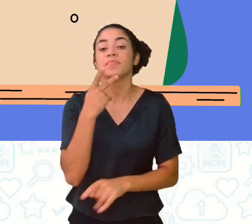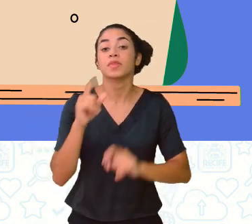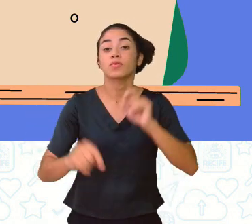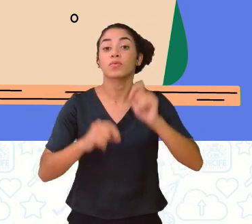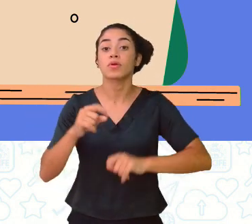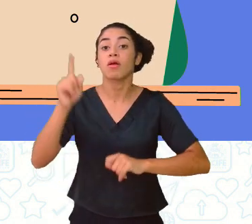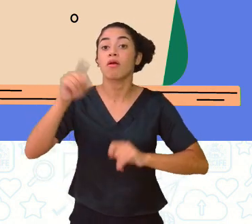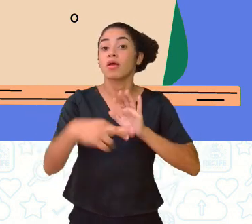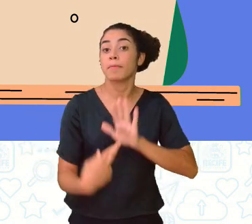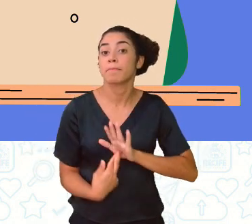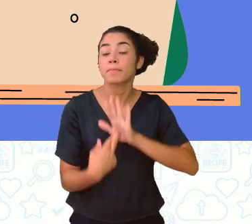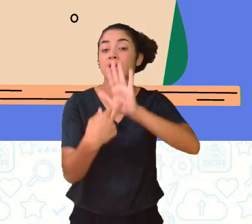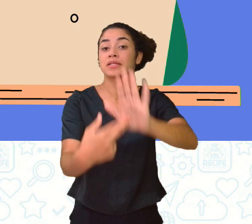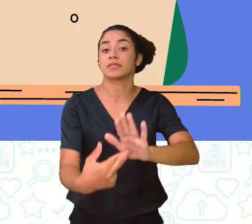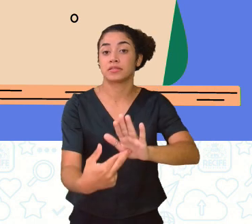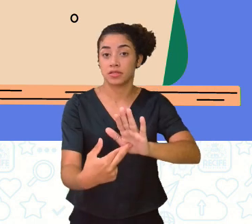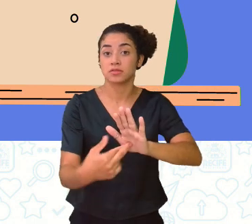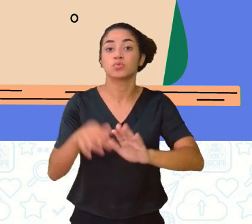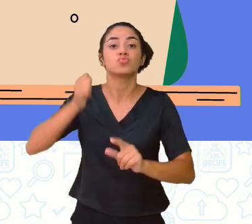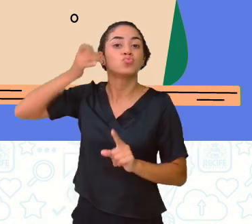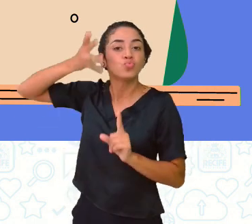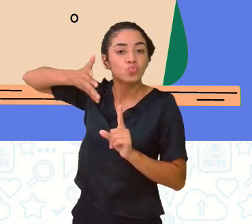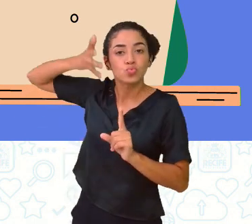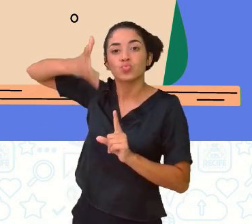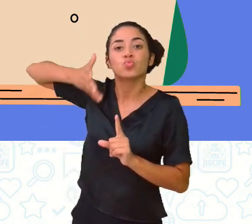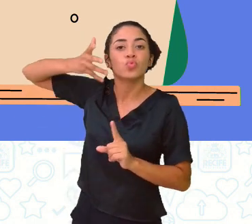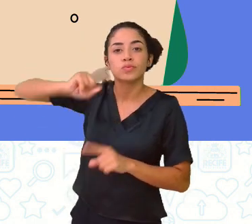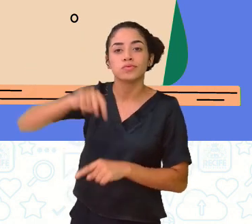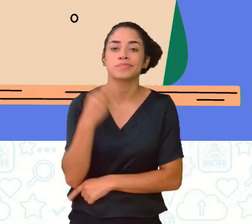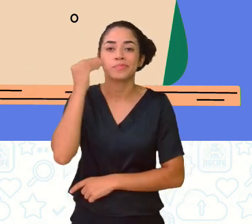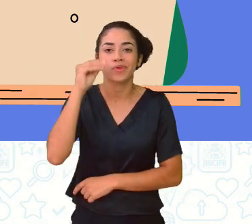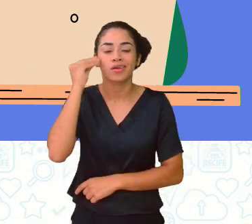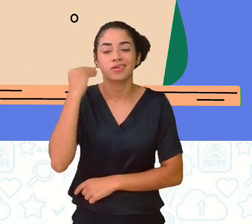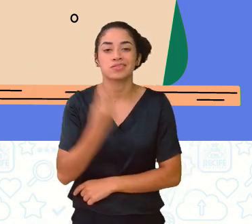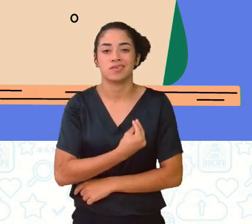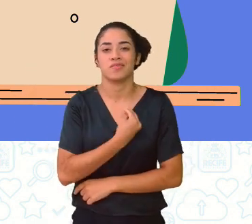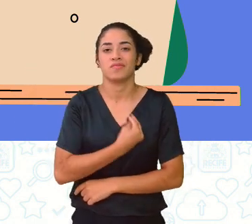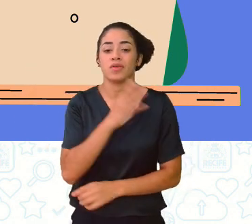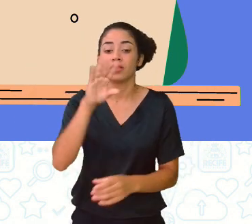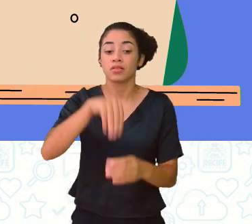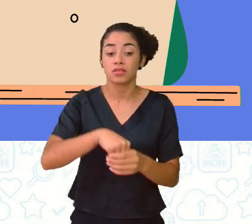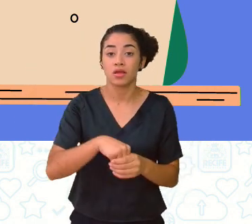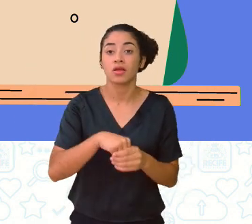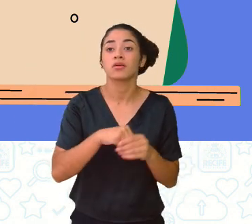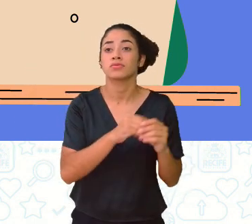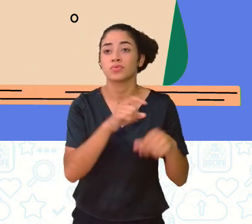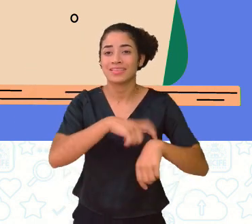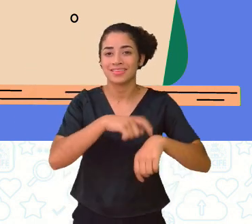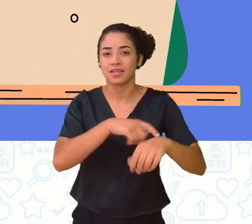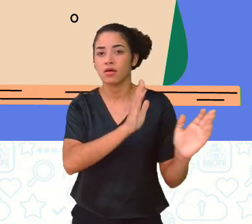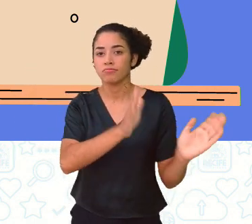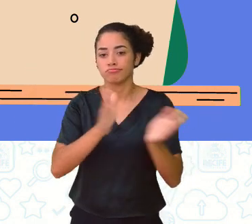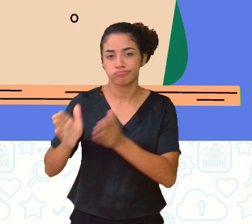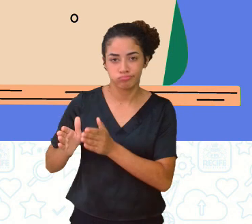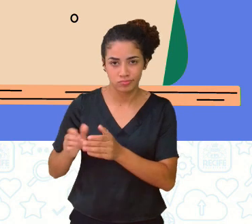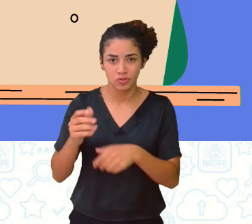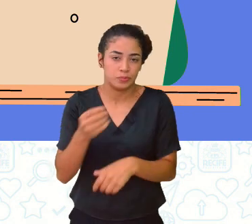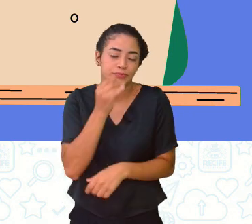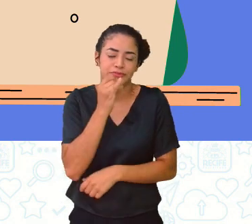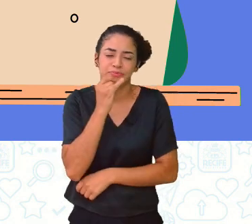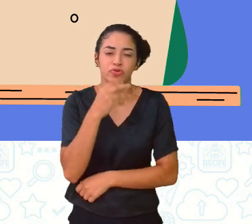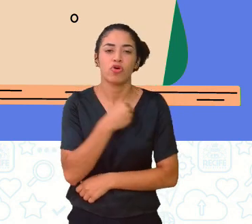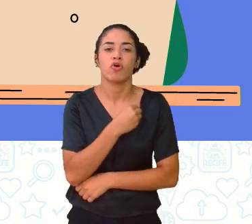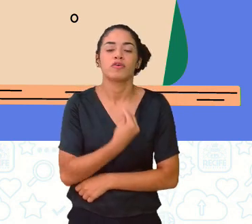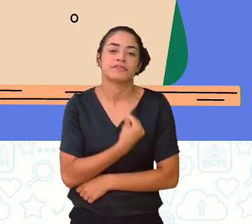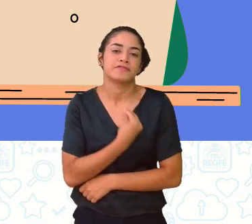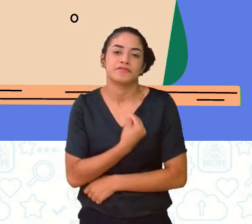de uma representação pelo discurso de experiências vividas situadas no tempo. Então, veja, se eu vivo uma experiência e